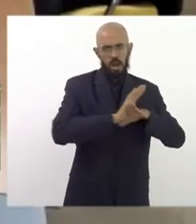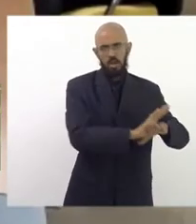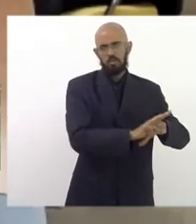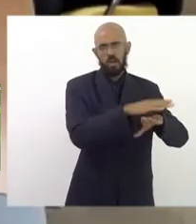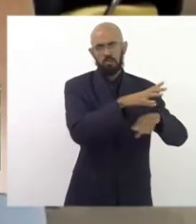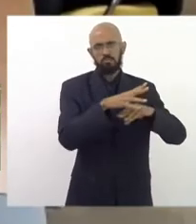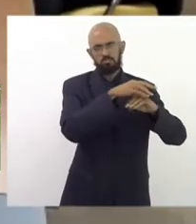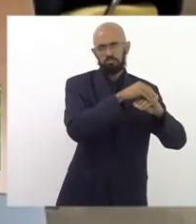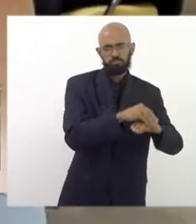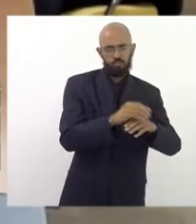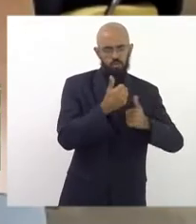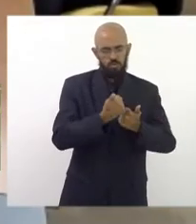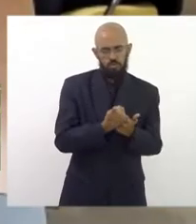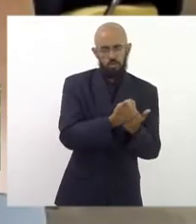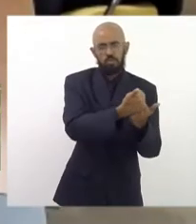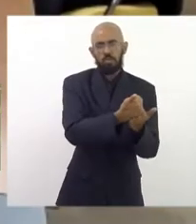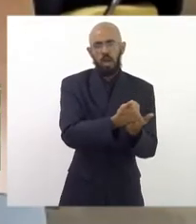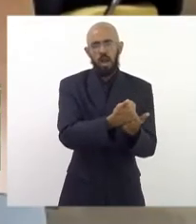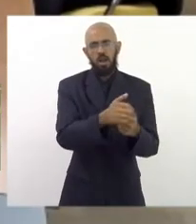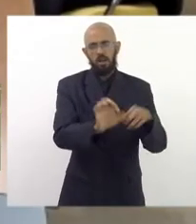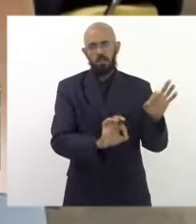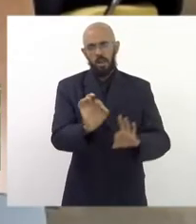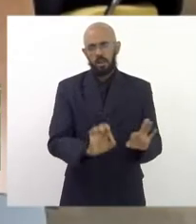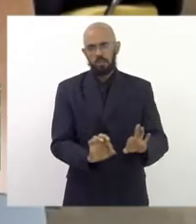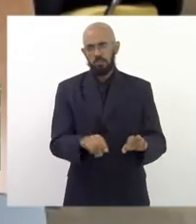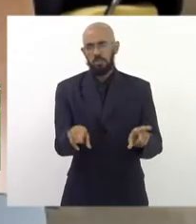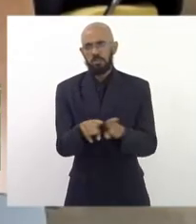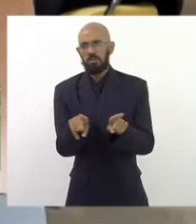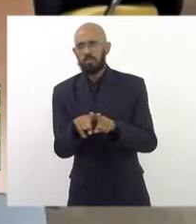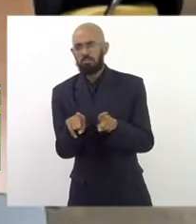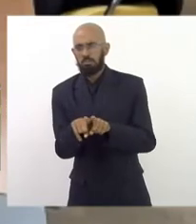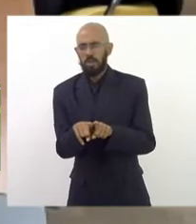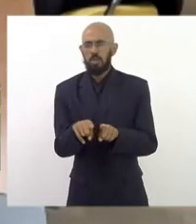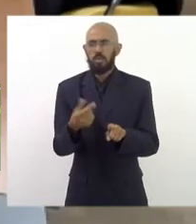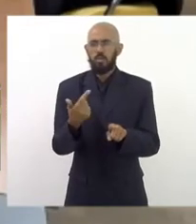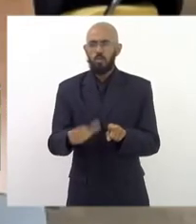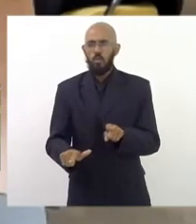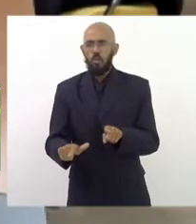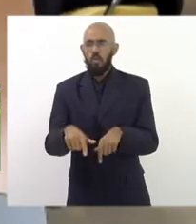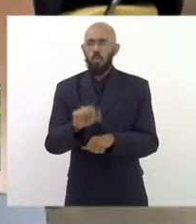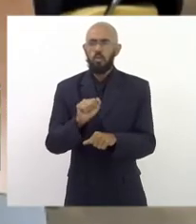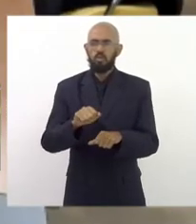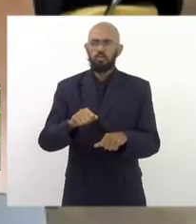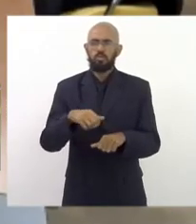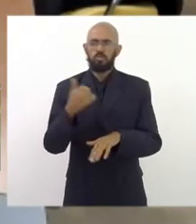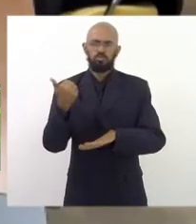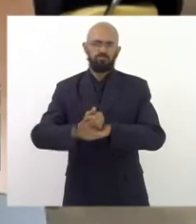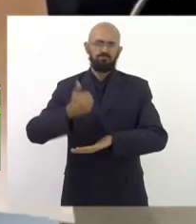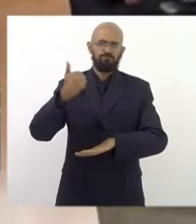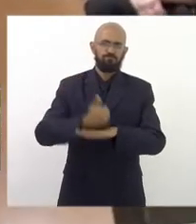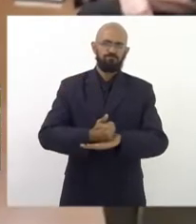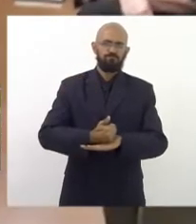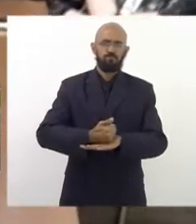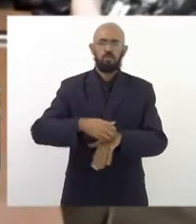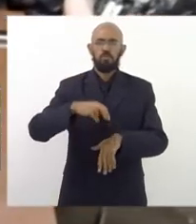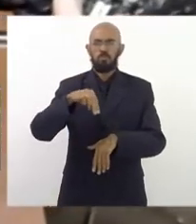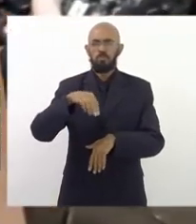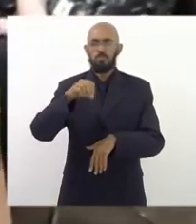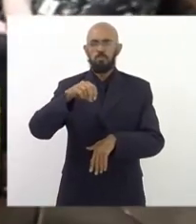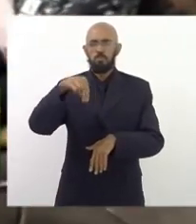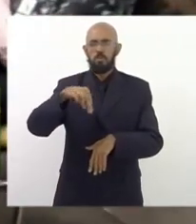somar esforços também na Secretaria de Planejamento. Tem outro craque aí, que é o Montese, que